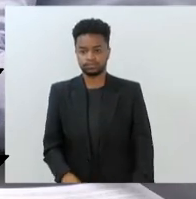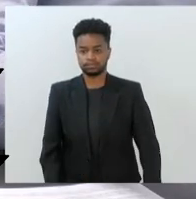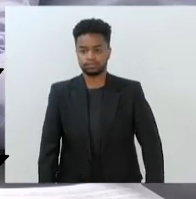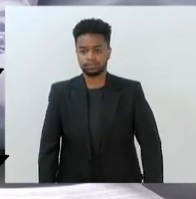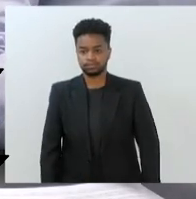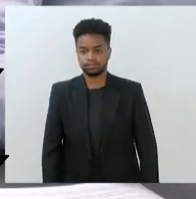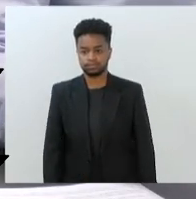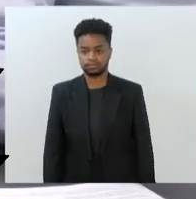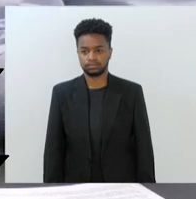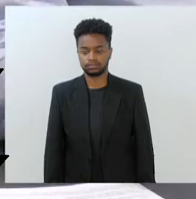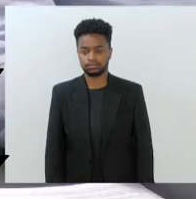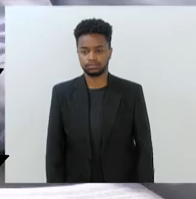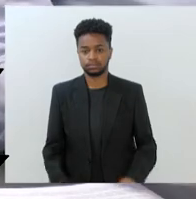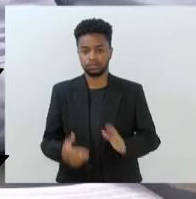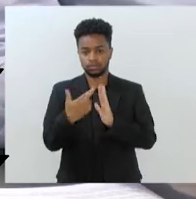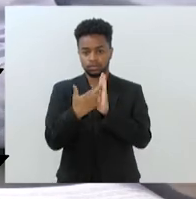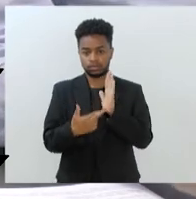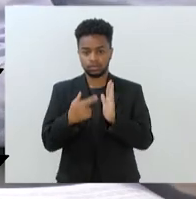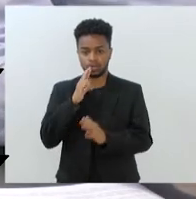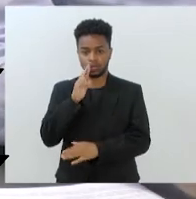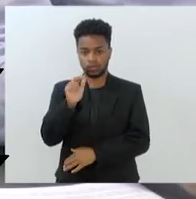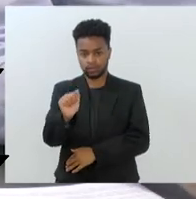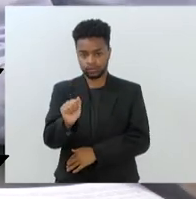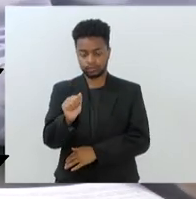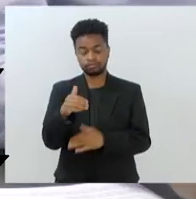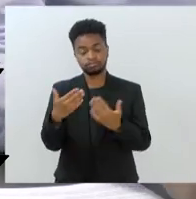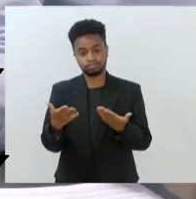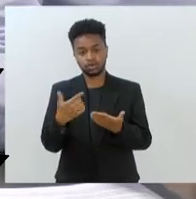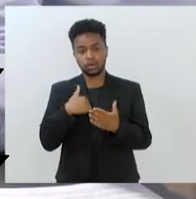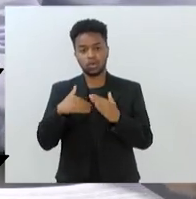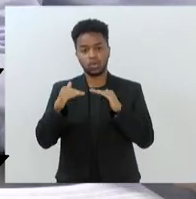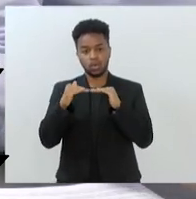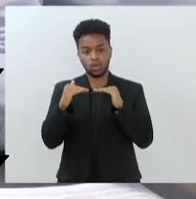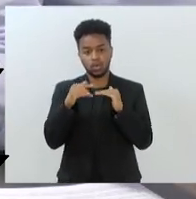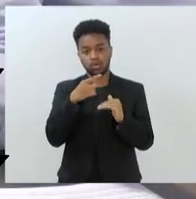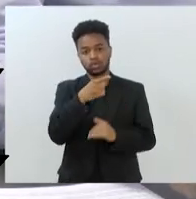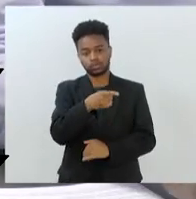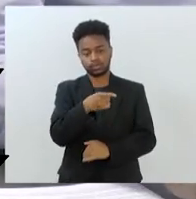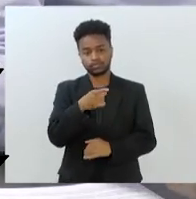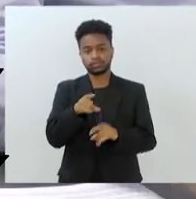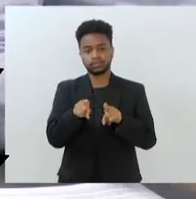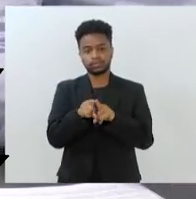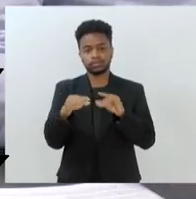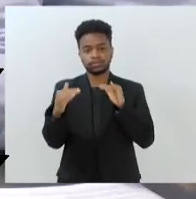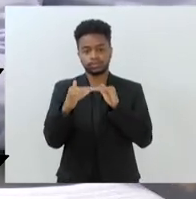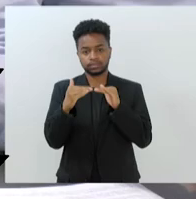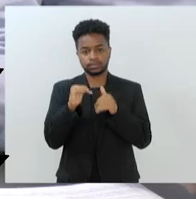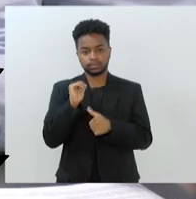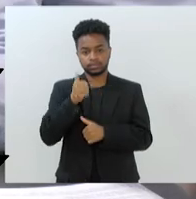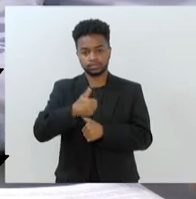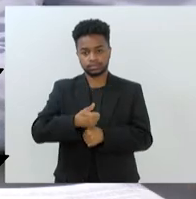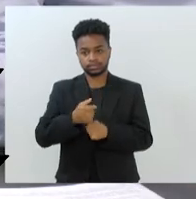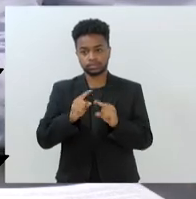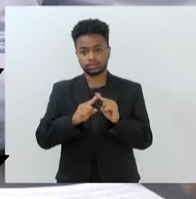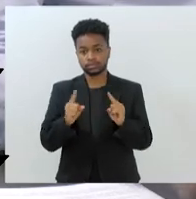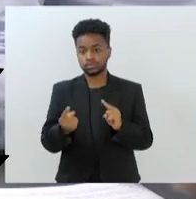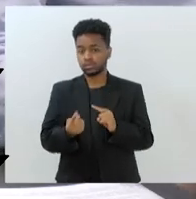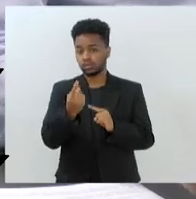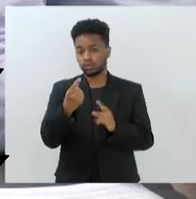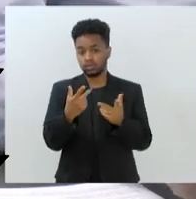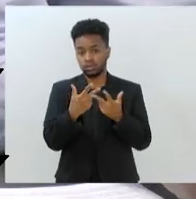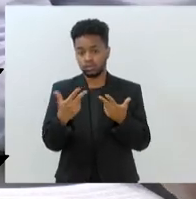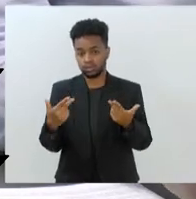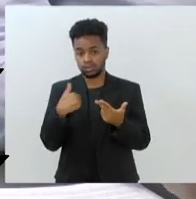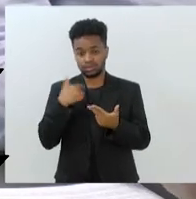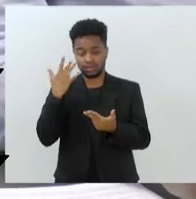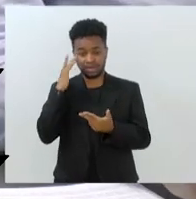Favorável. O relator é o Amorim, é o deputado. Isso. Amorim. Então, eu concordo com o relator, concordo com o substitutivo. O único ponto que eu